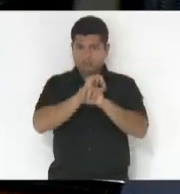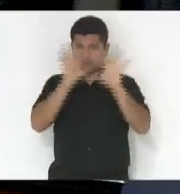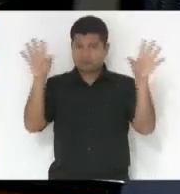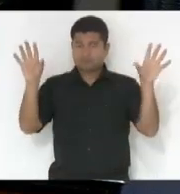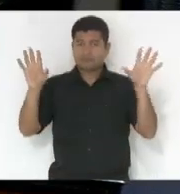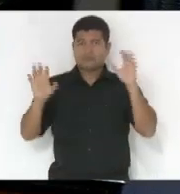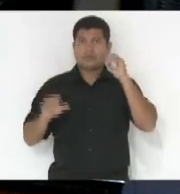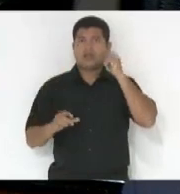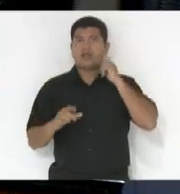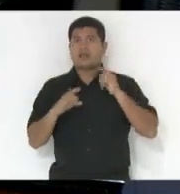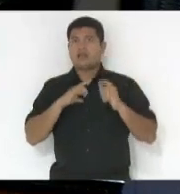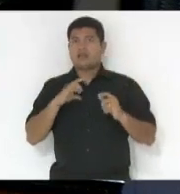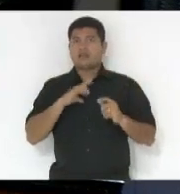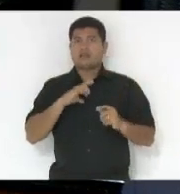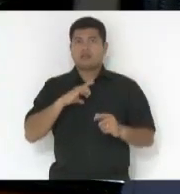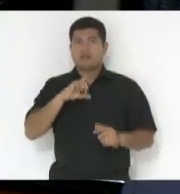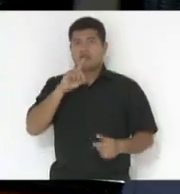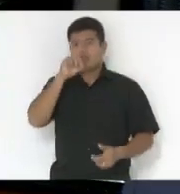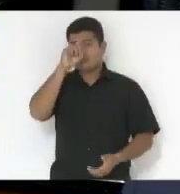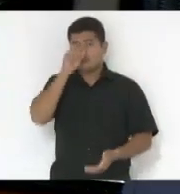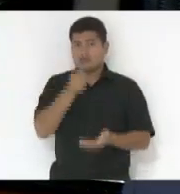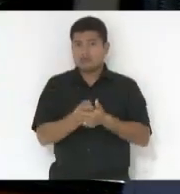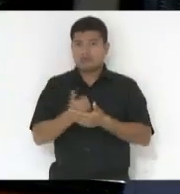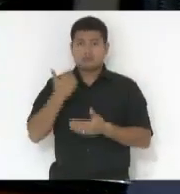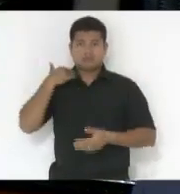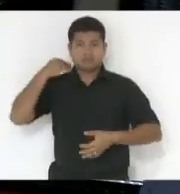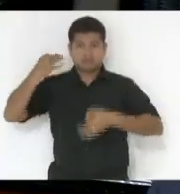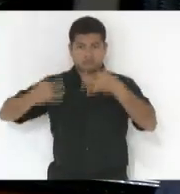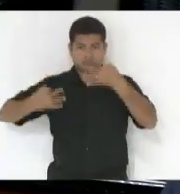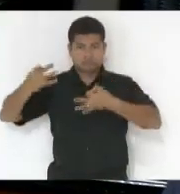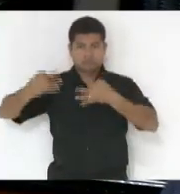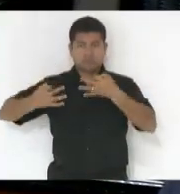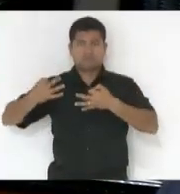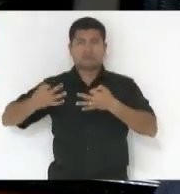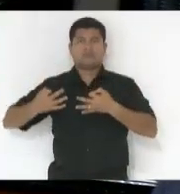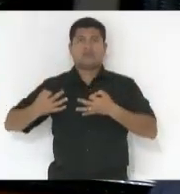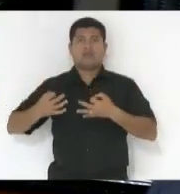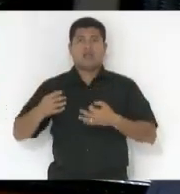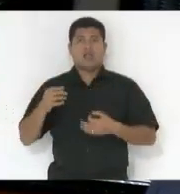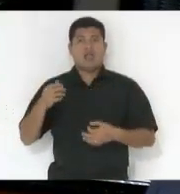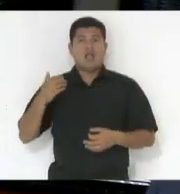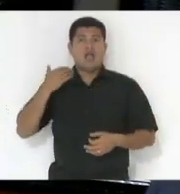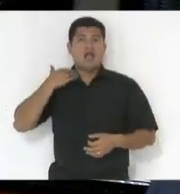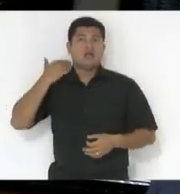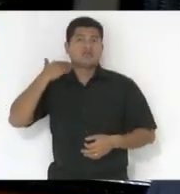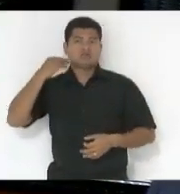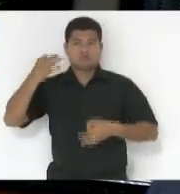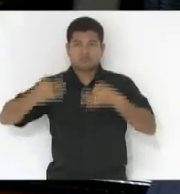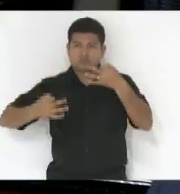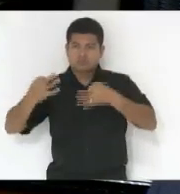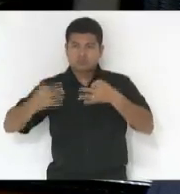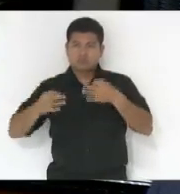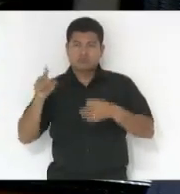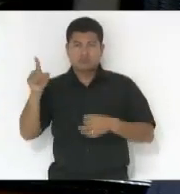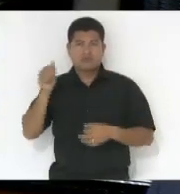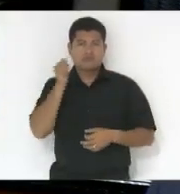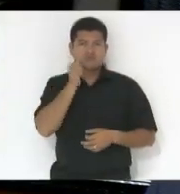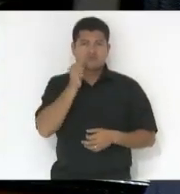tem uma decisão judicial em que a juíza que despachou o